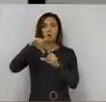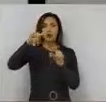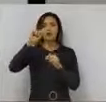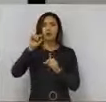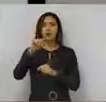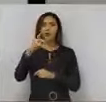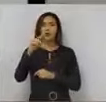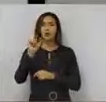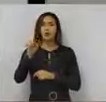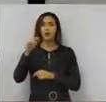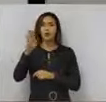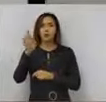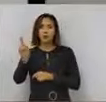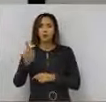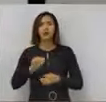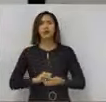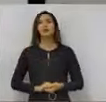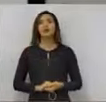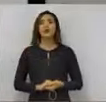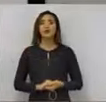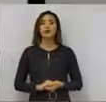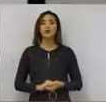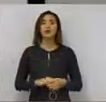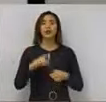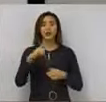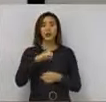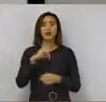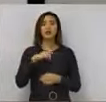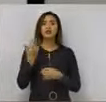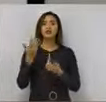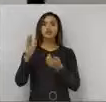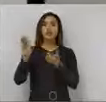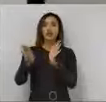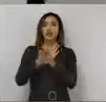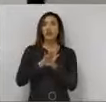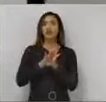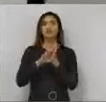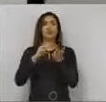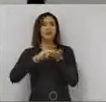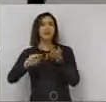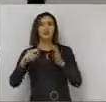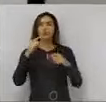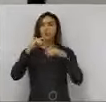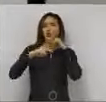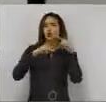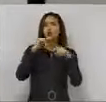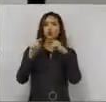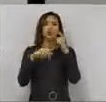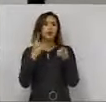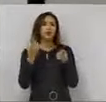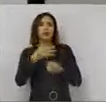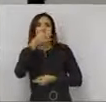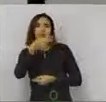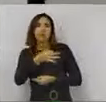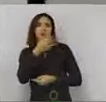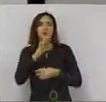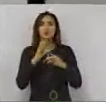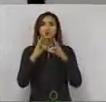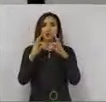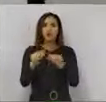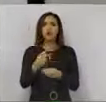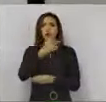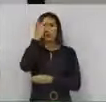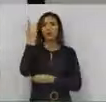prodesan@cosampa.pa.gov.br para que sejam recebidas contribuições, dúvidas e sugestões de toda a audiência que